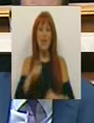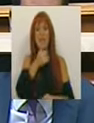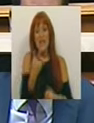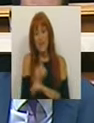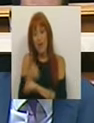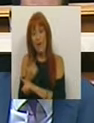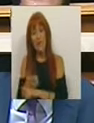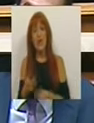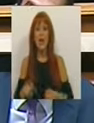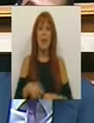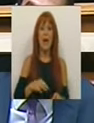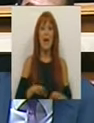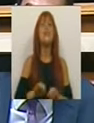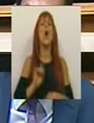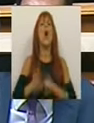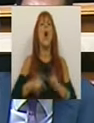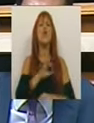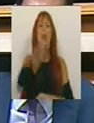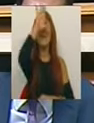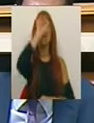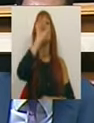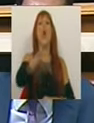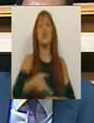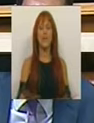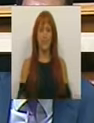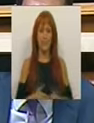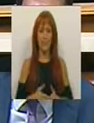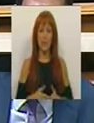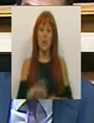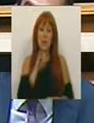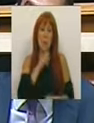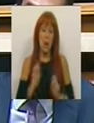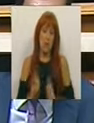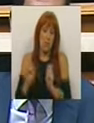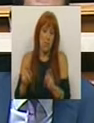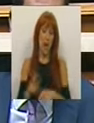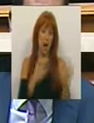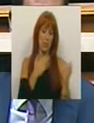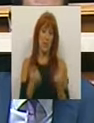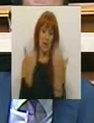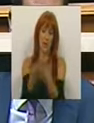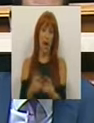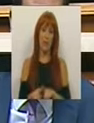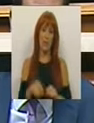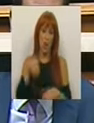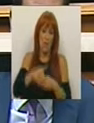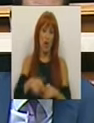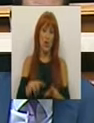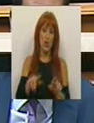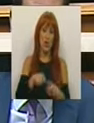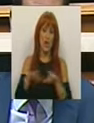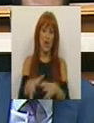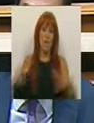medidas. E sabe qual vai ser a consequência, Sr. Primeiro-Ministro? Pode delegar a responsabilidade do voto nos deputados da